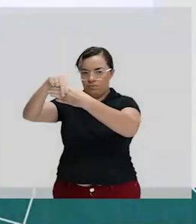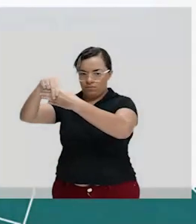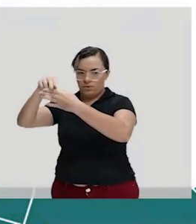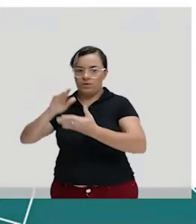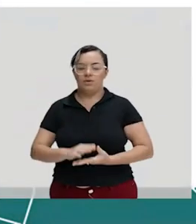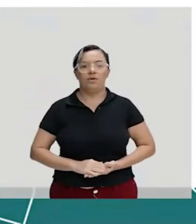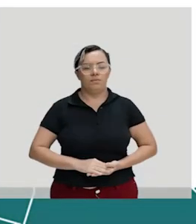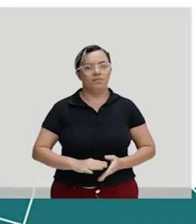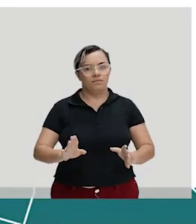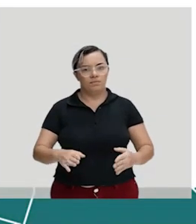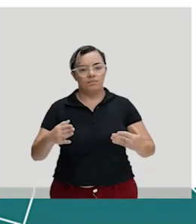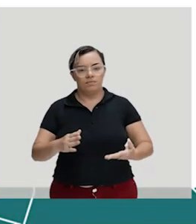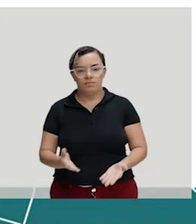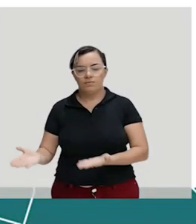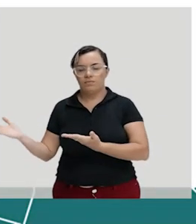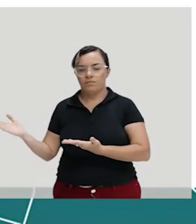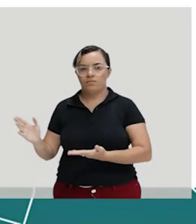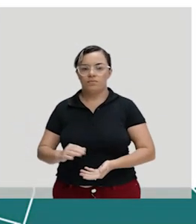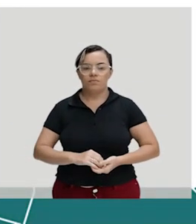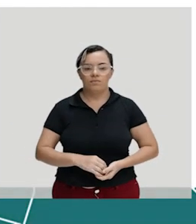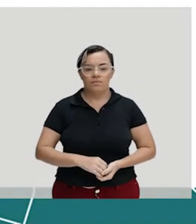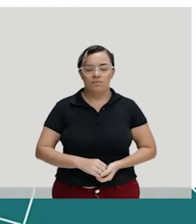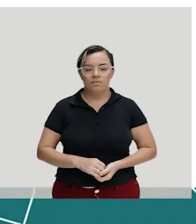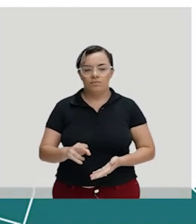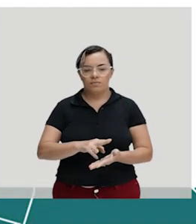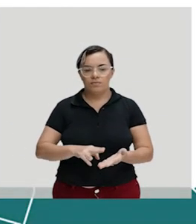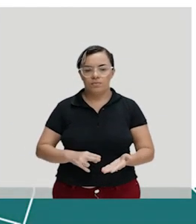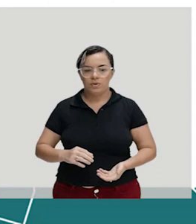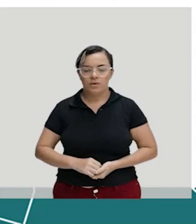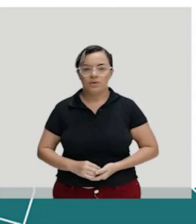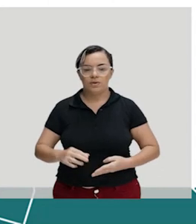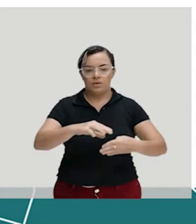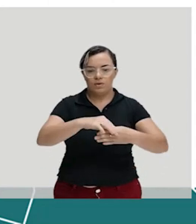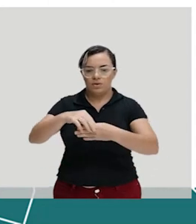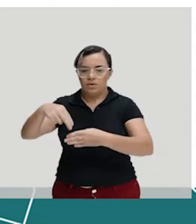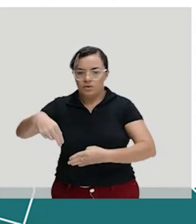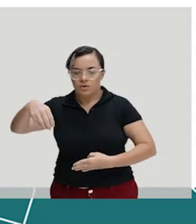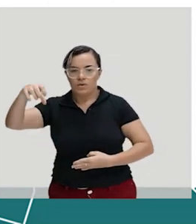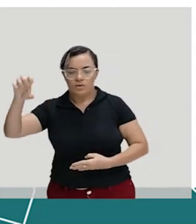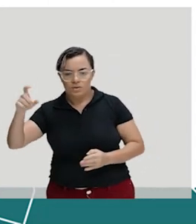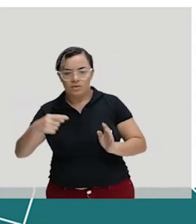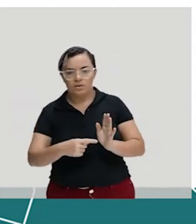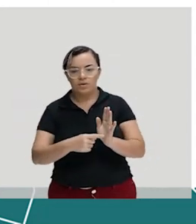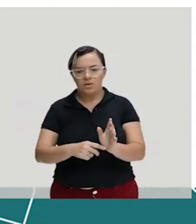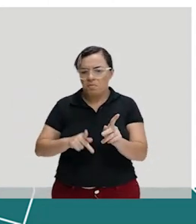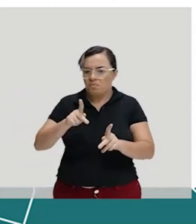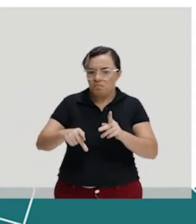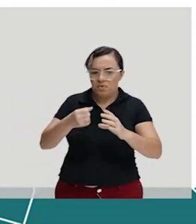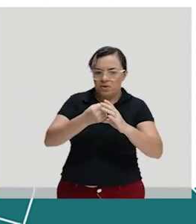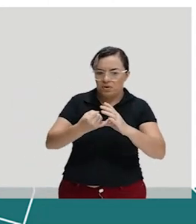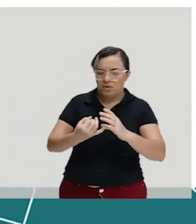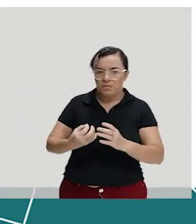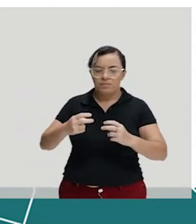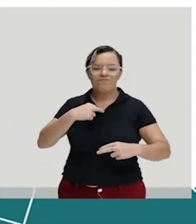antes de mais nada né o Cordel nordestino é uma expressão Popular que se caracteriza pela declamação de poemas eu acabei de falar esses textos